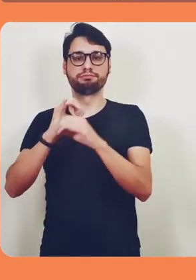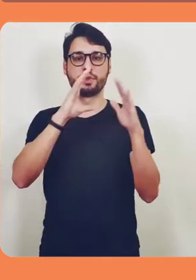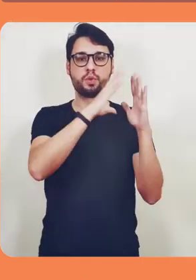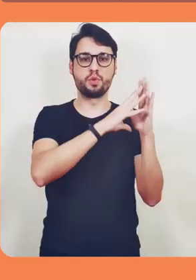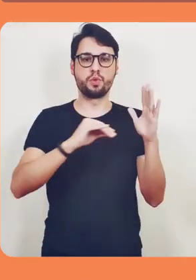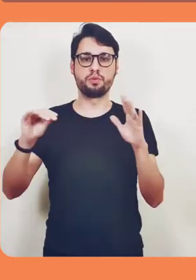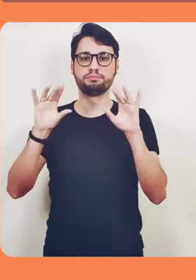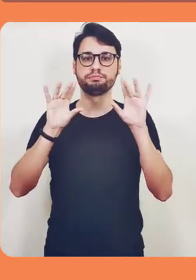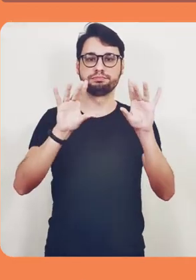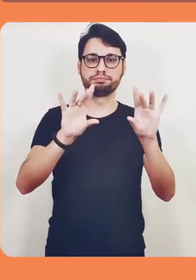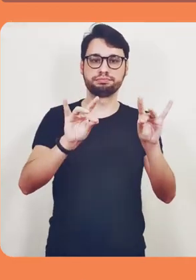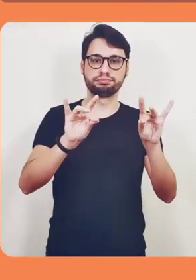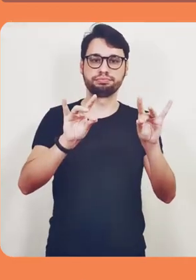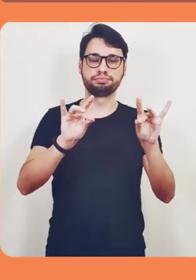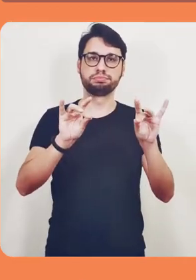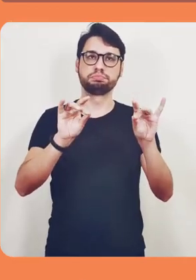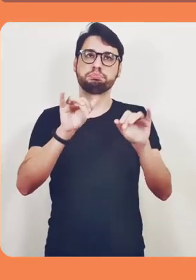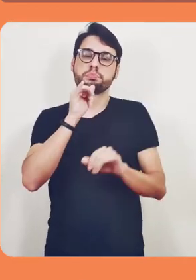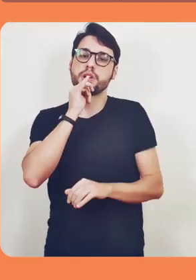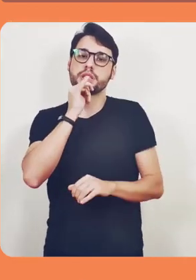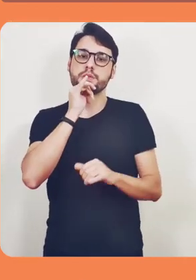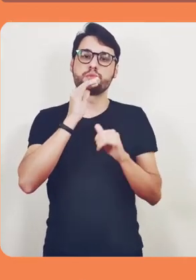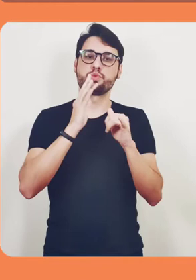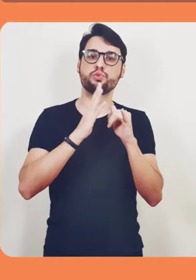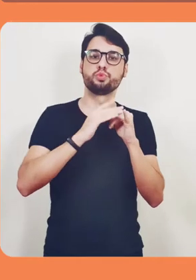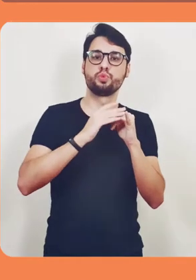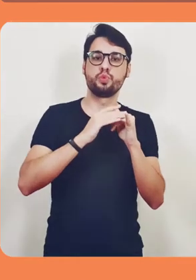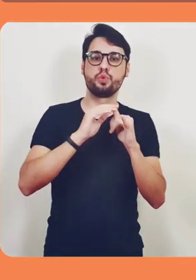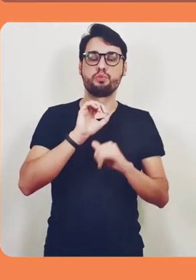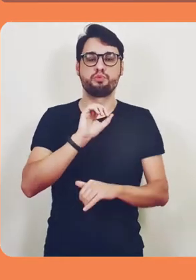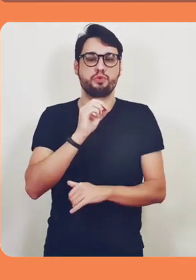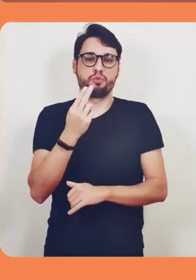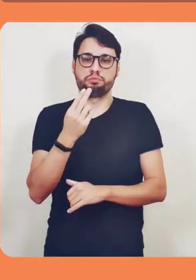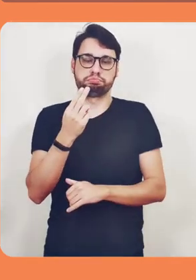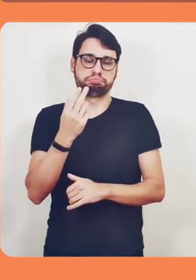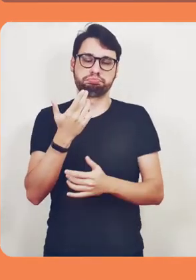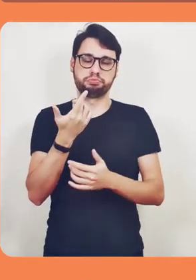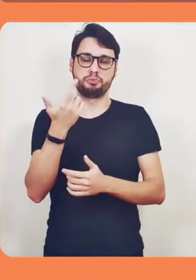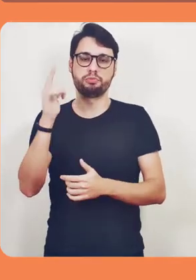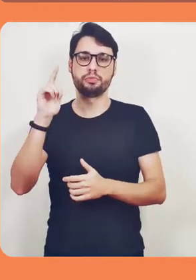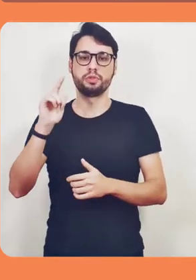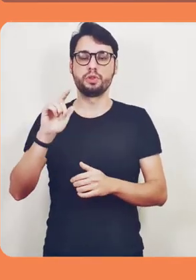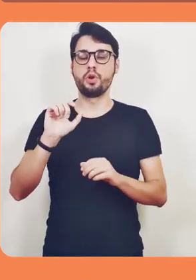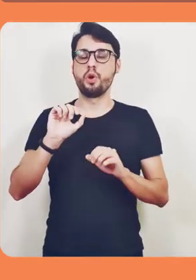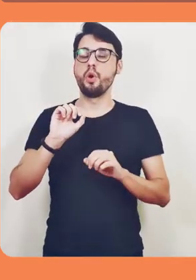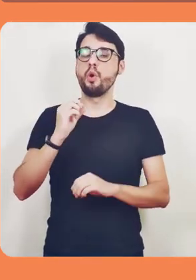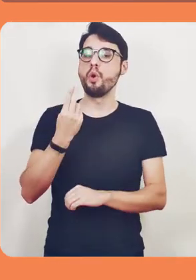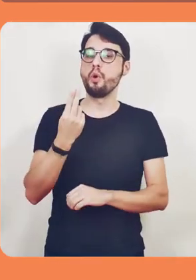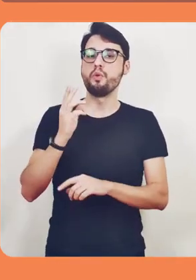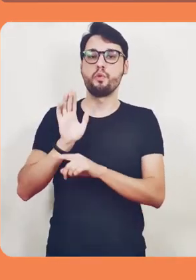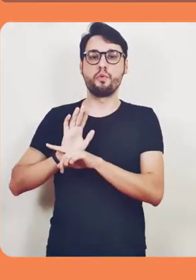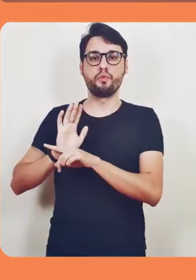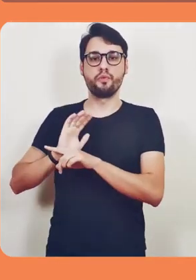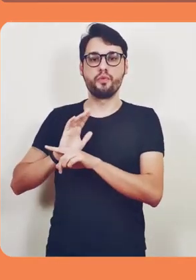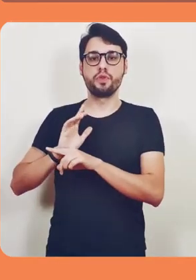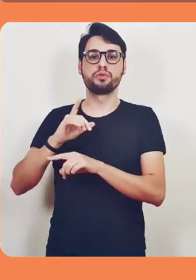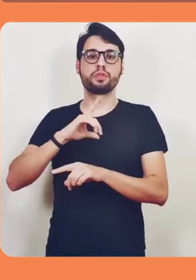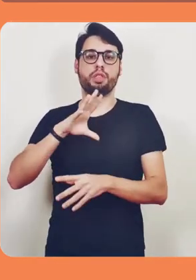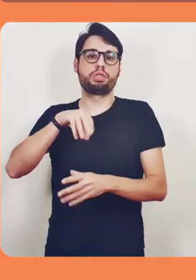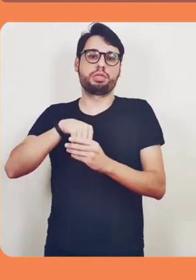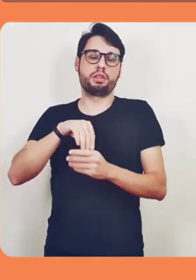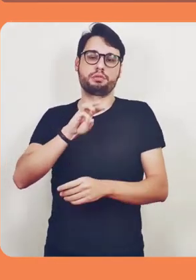ou incluir uma url um vídeo que está na web em qualquer plataforma de streaming como o YouTube